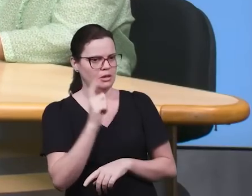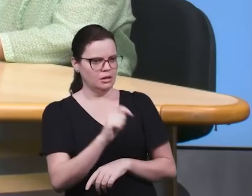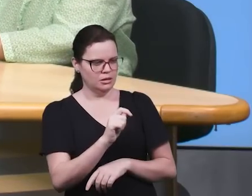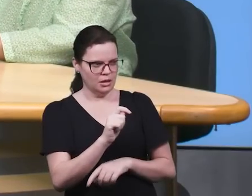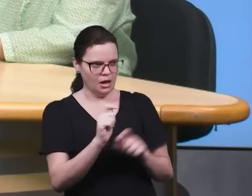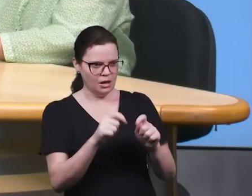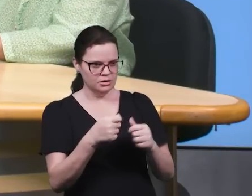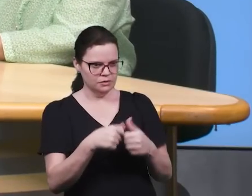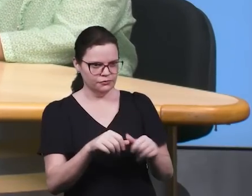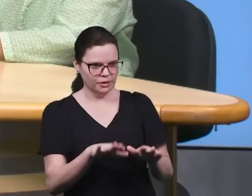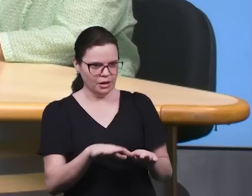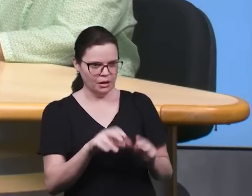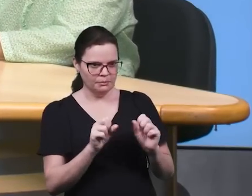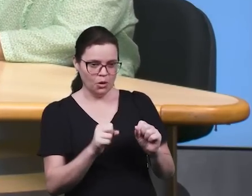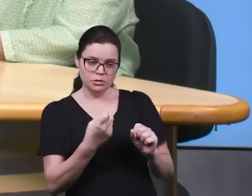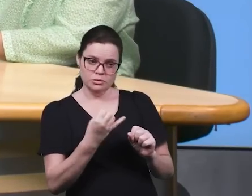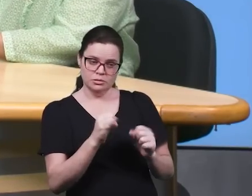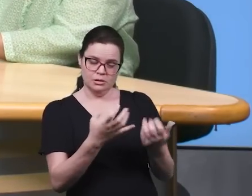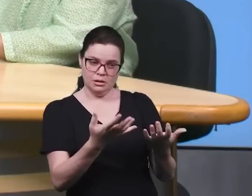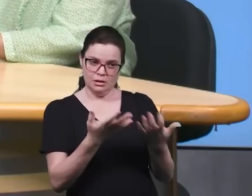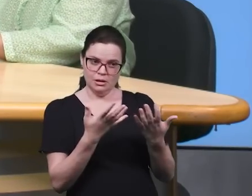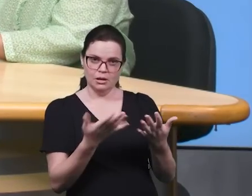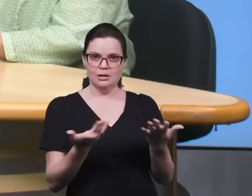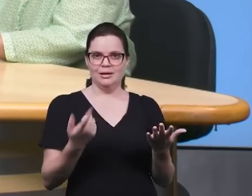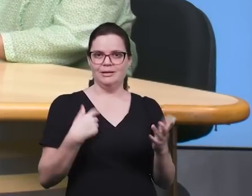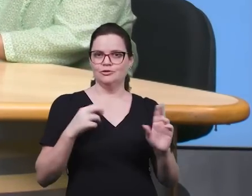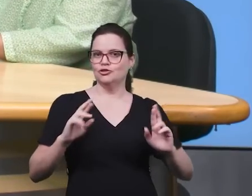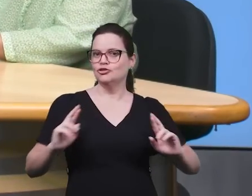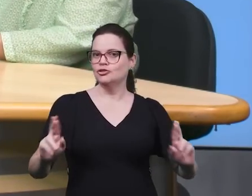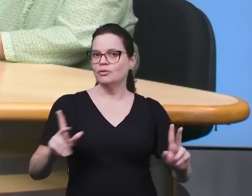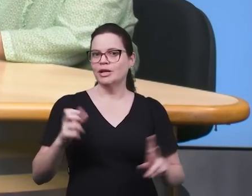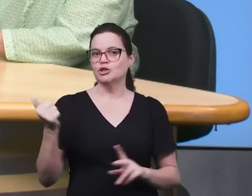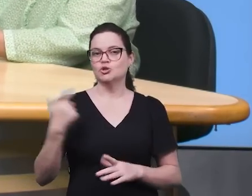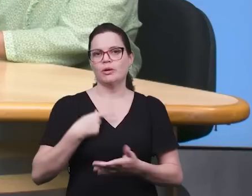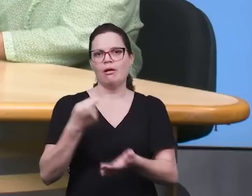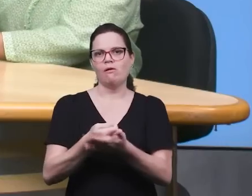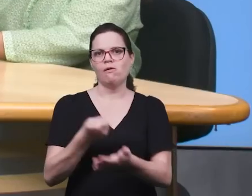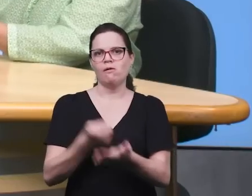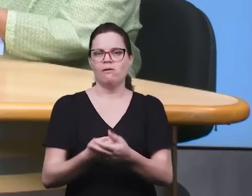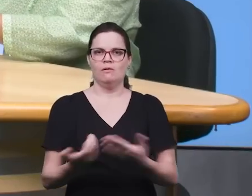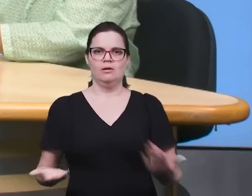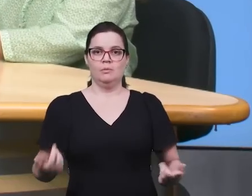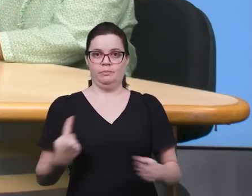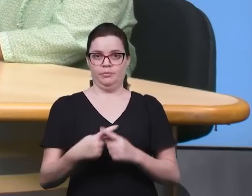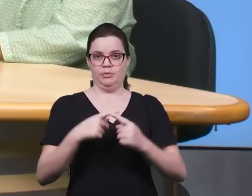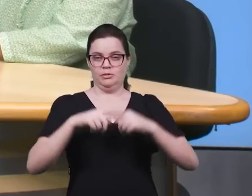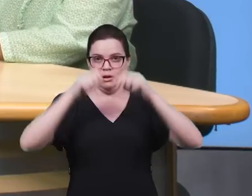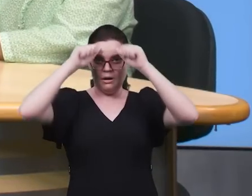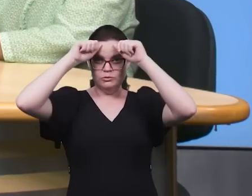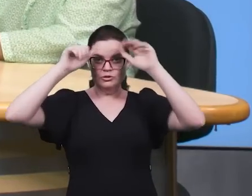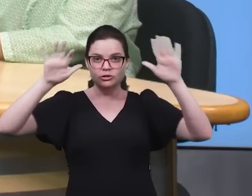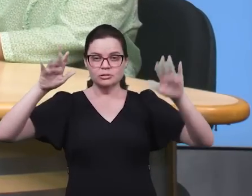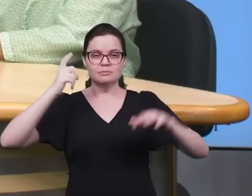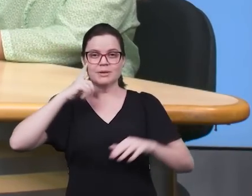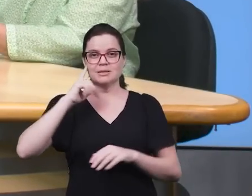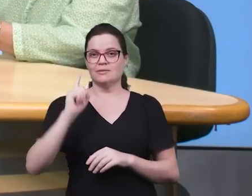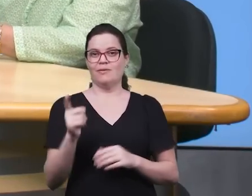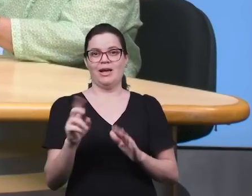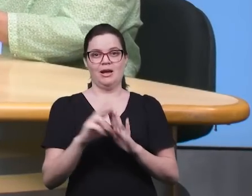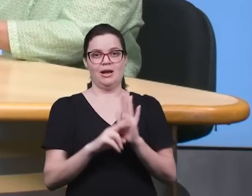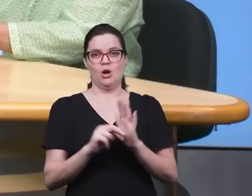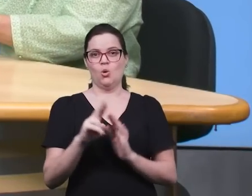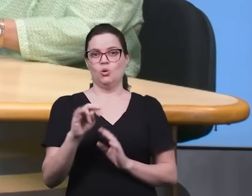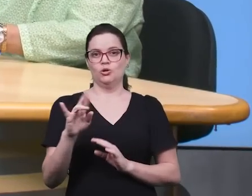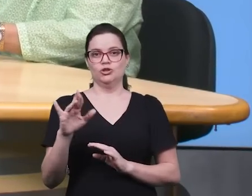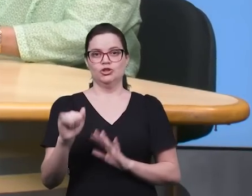achar possível e quiser ficar, não é diferente, né, do que Com você... certeza. Porque para o autista, para ele... Né,